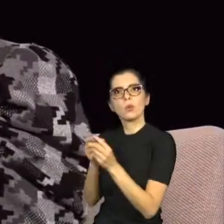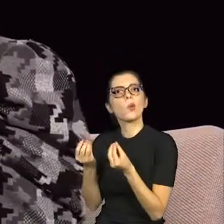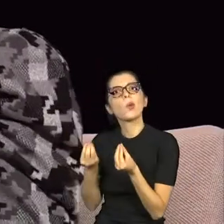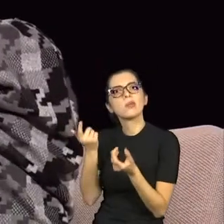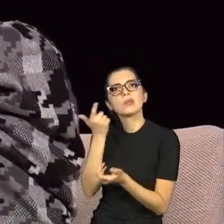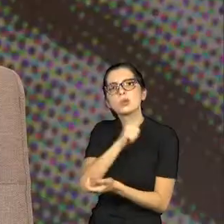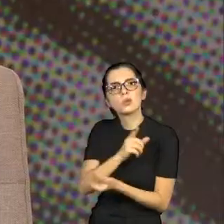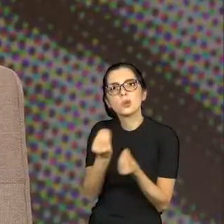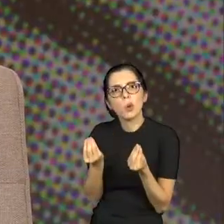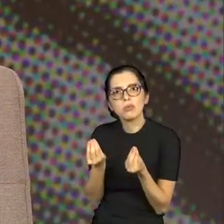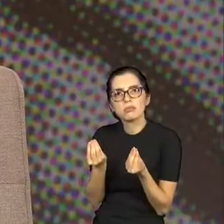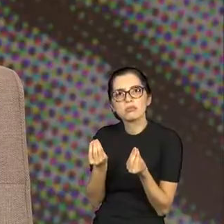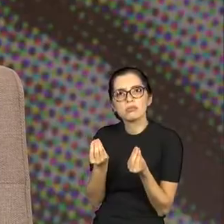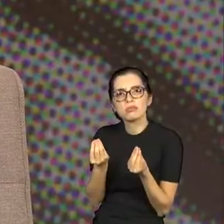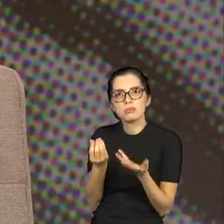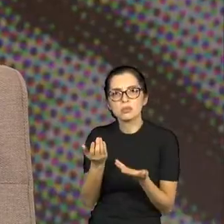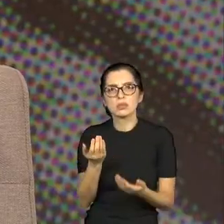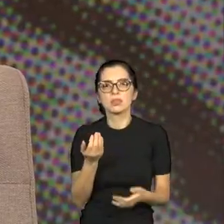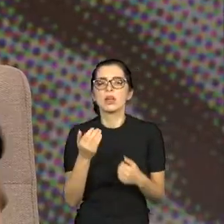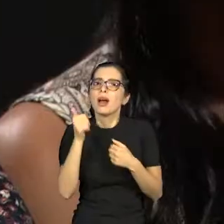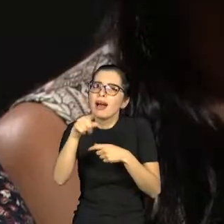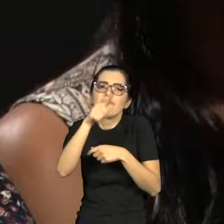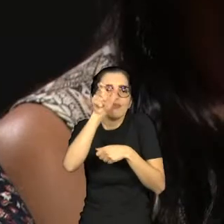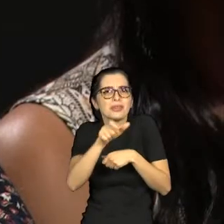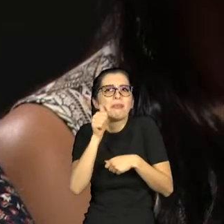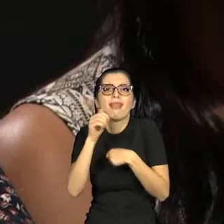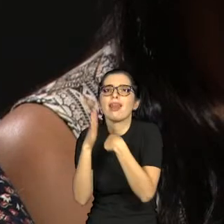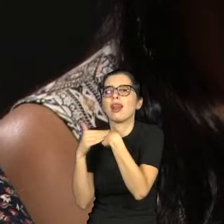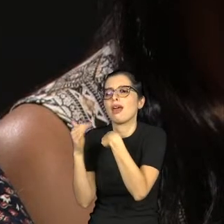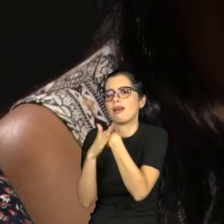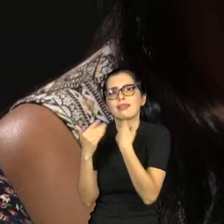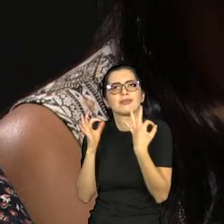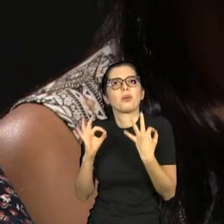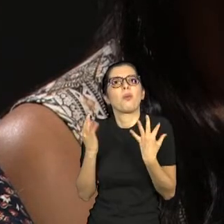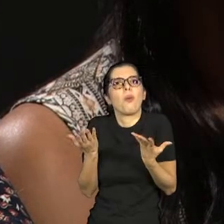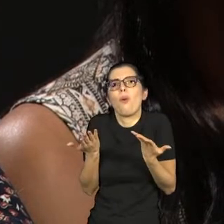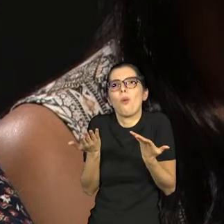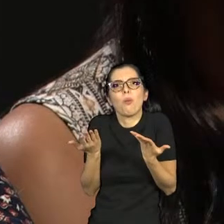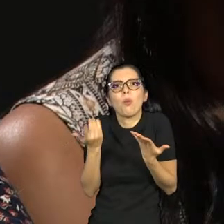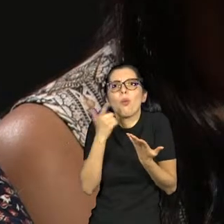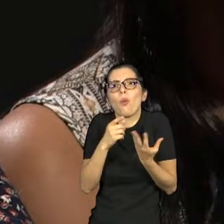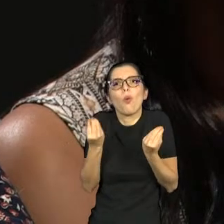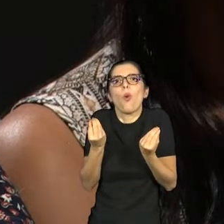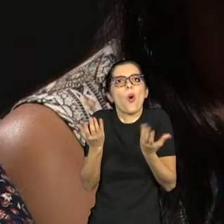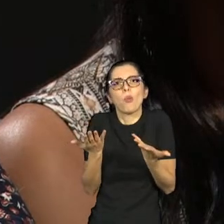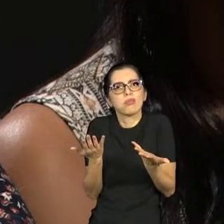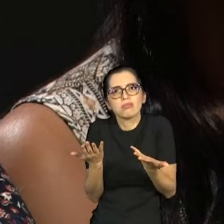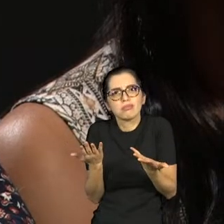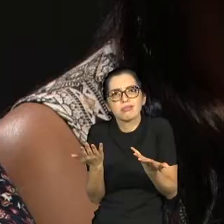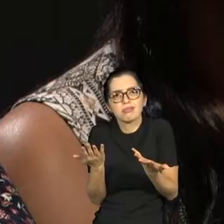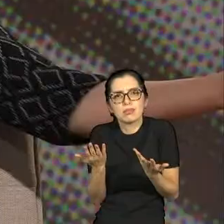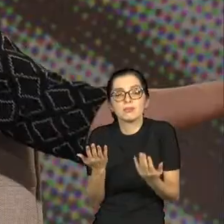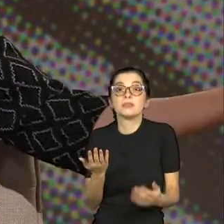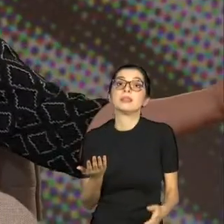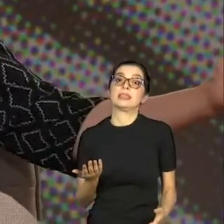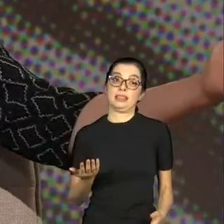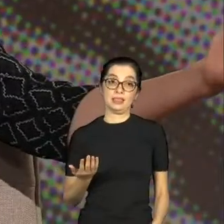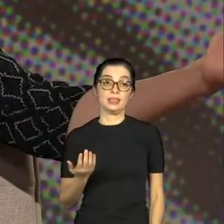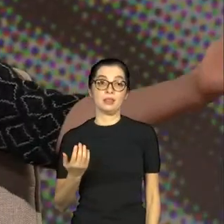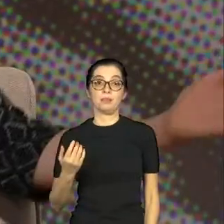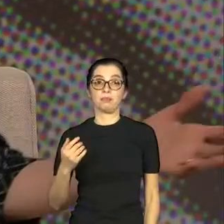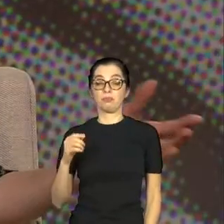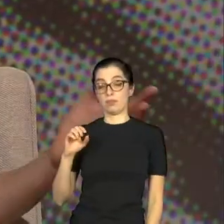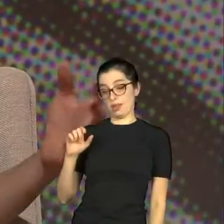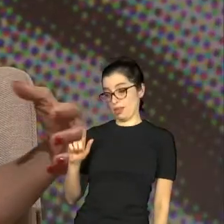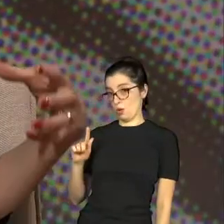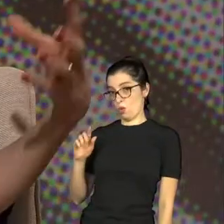uma criatura tão feminina. Pois é. O Godot, não era eu que ia fazer. Entrei no susto